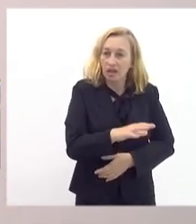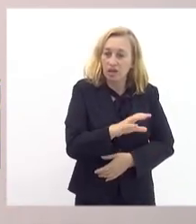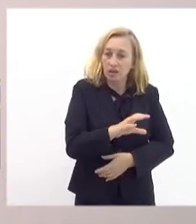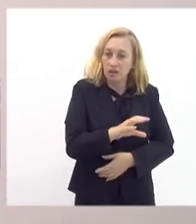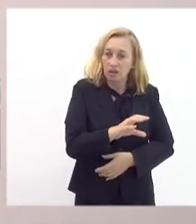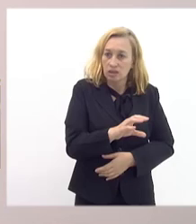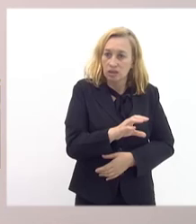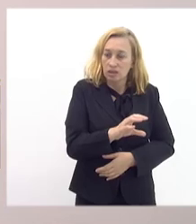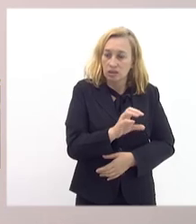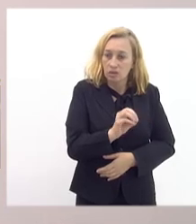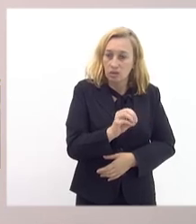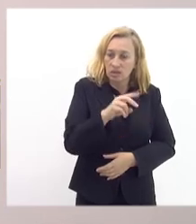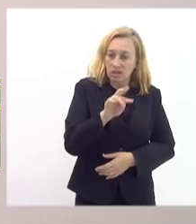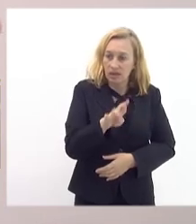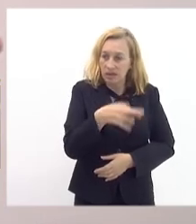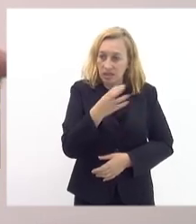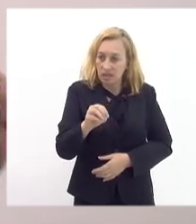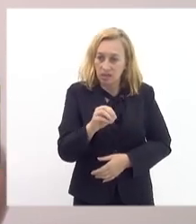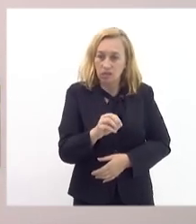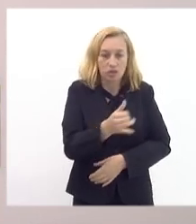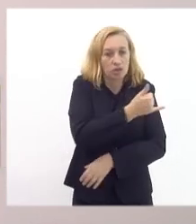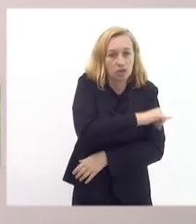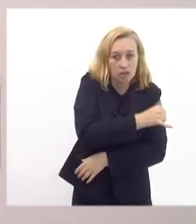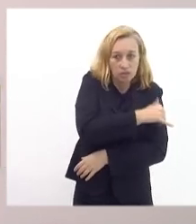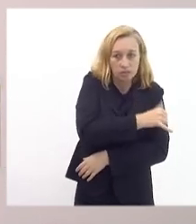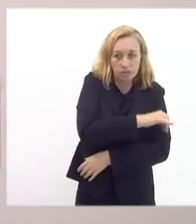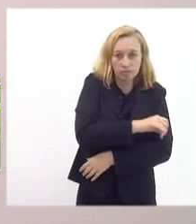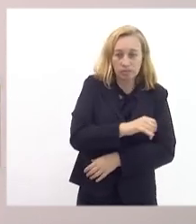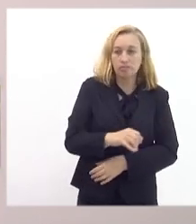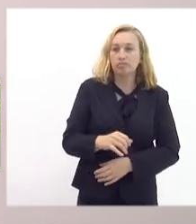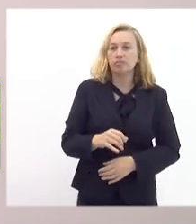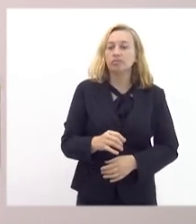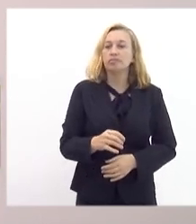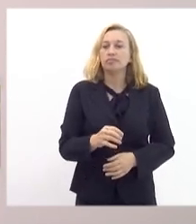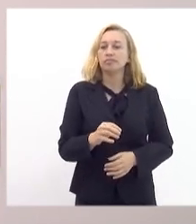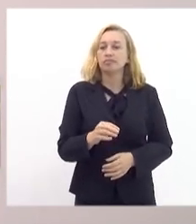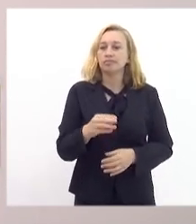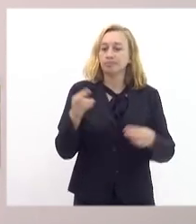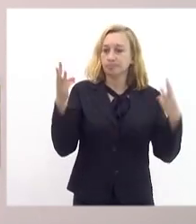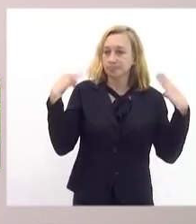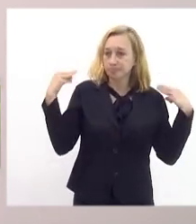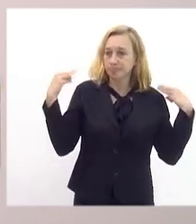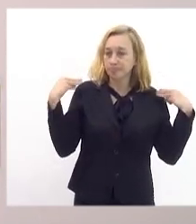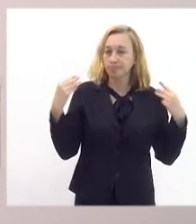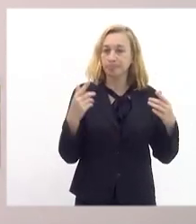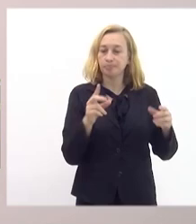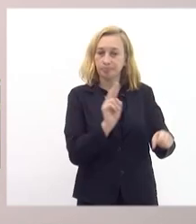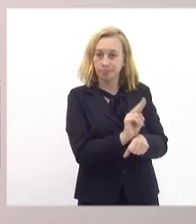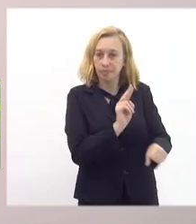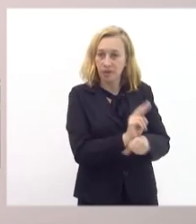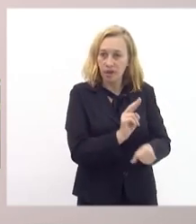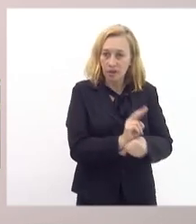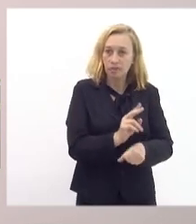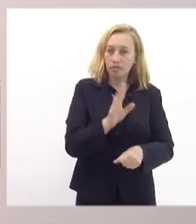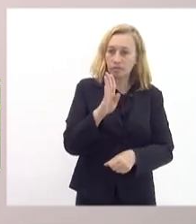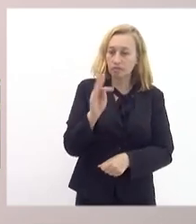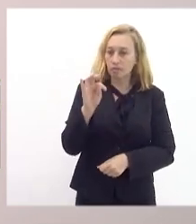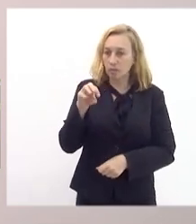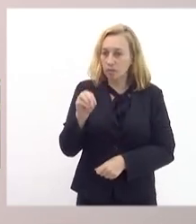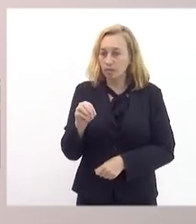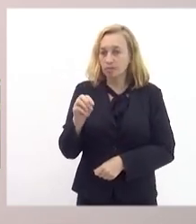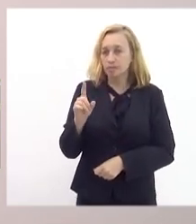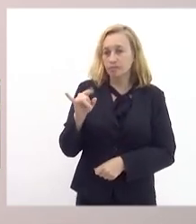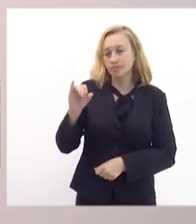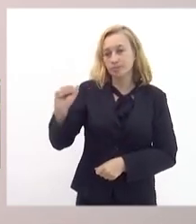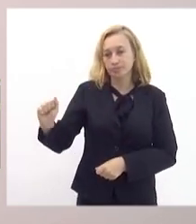né Nós temos aí tanto no Rio de Janeiro dentro da área da Marinha área de conservação temos um Ah tá boto cinza temos